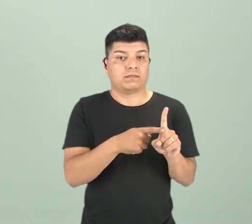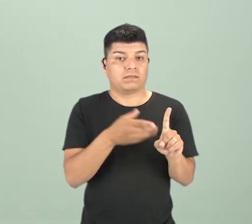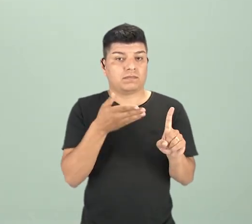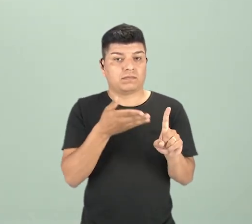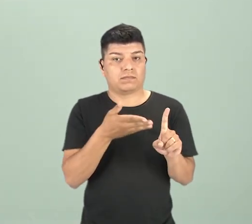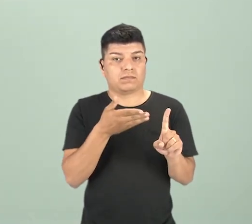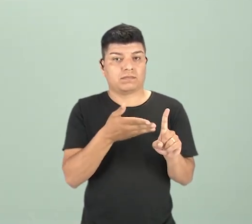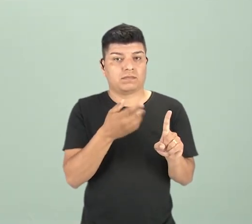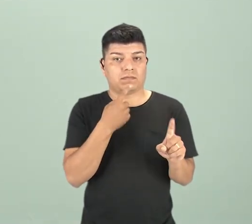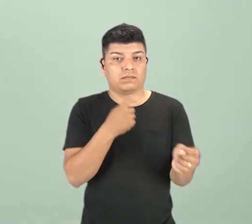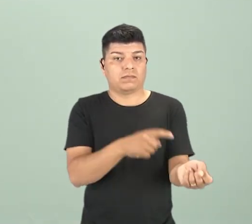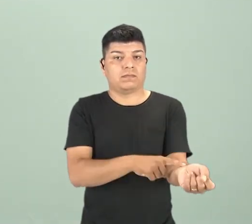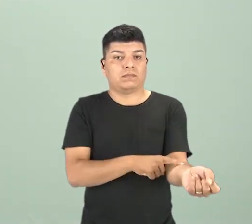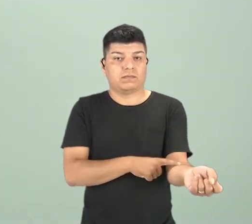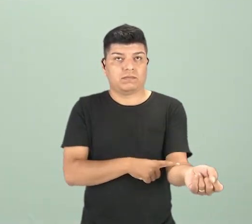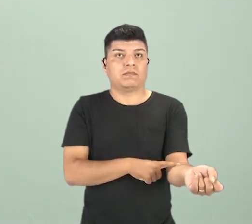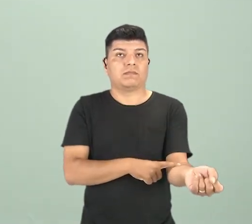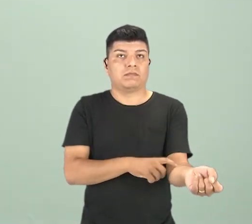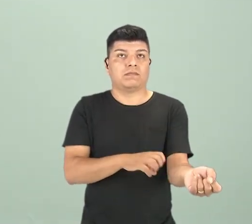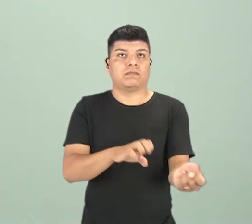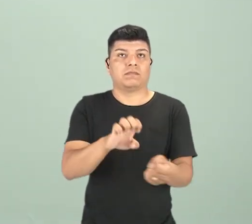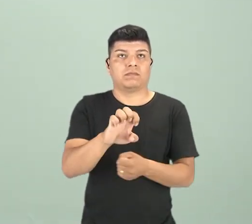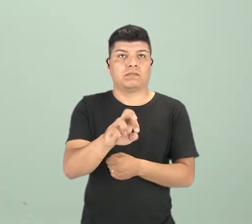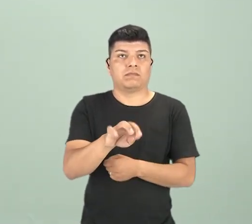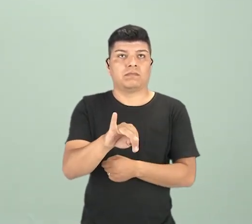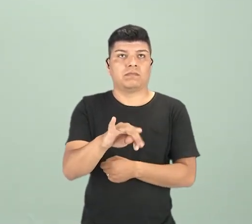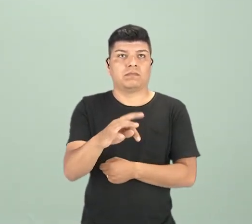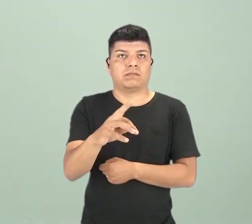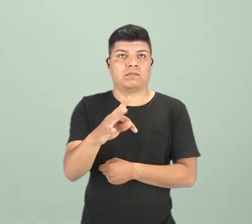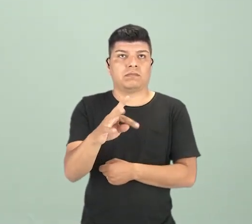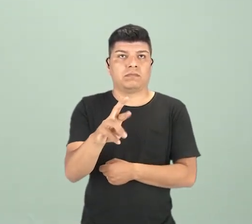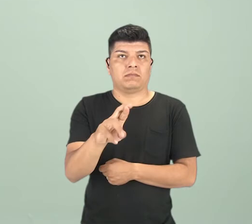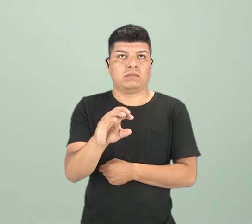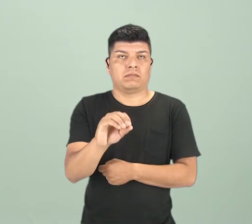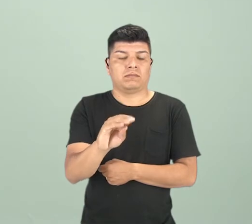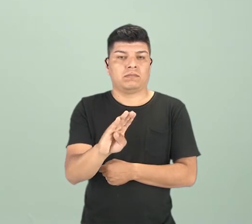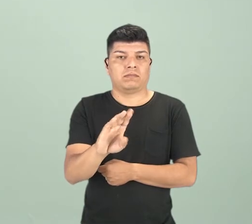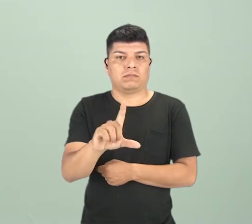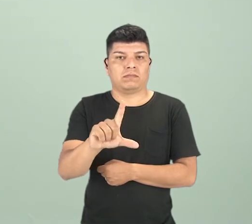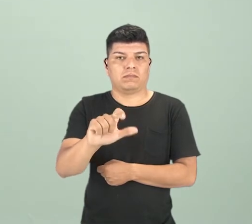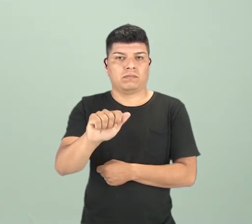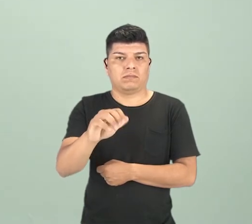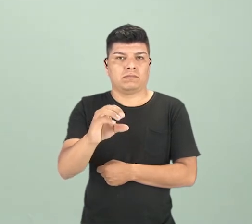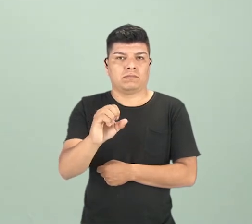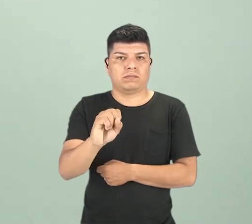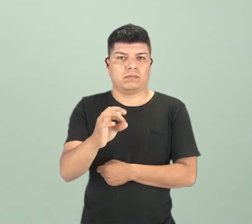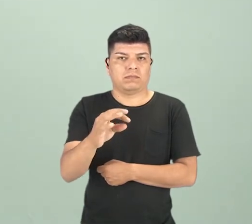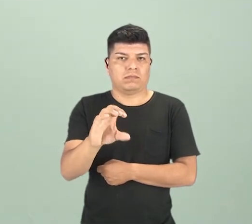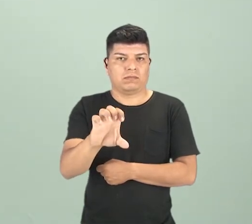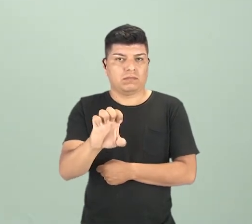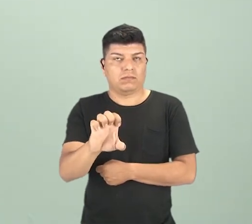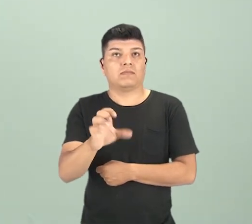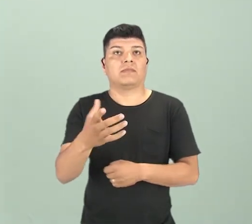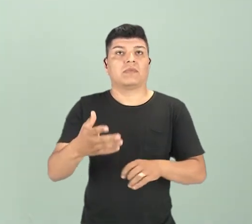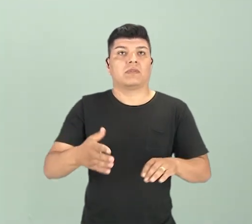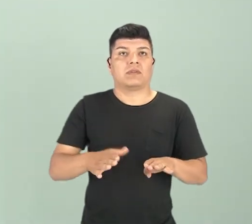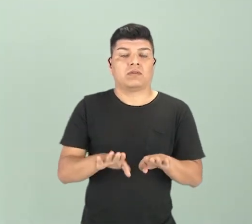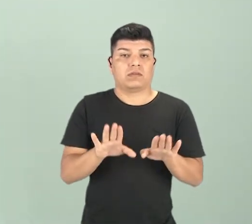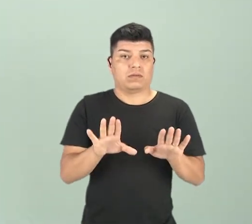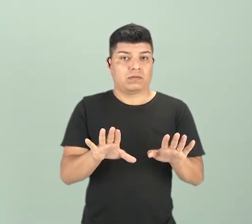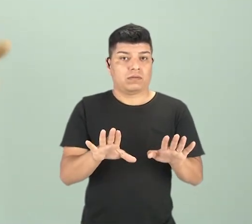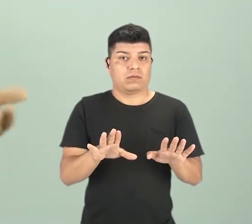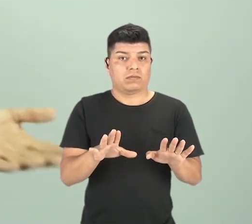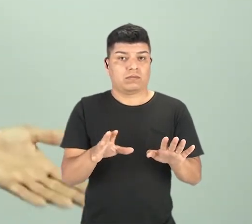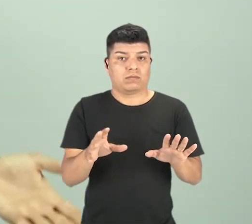corrente sanguínea os eritoblastos, que são as células primordiais que vão dar origem às hemácias. Esses eritoblastos eles